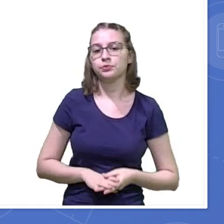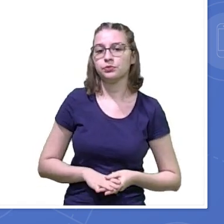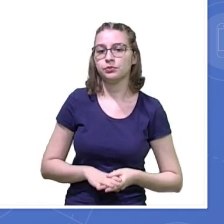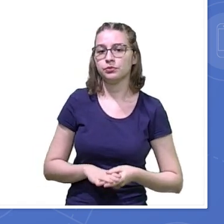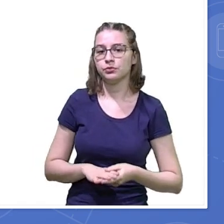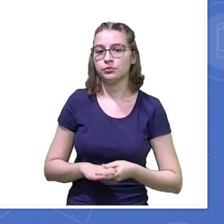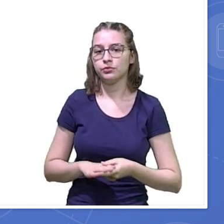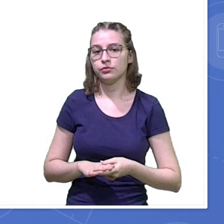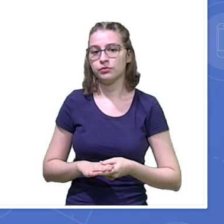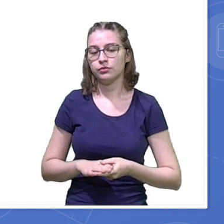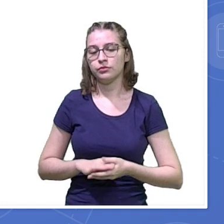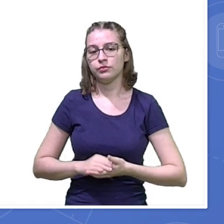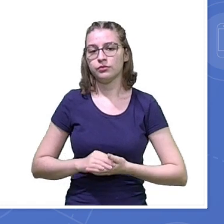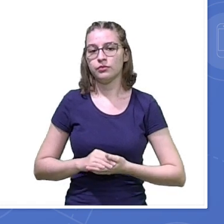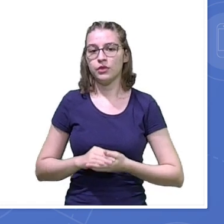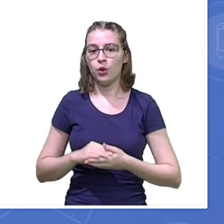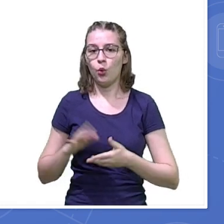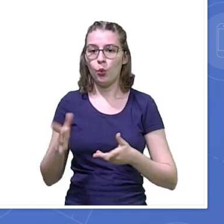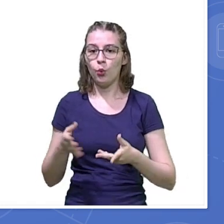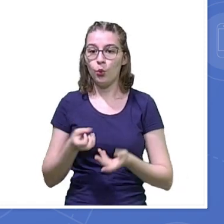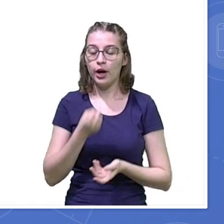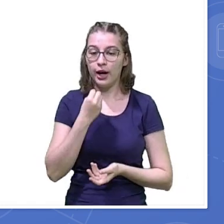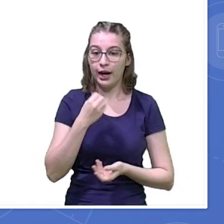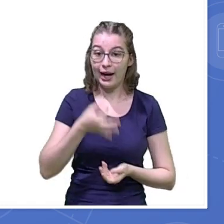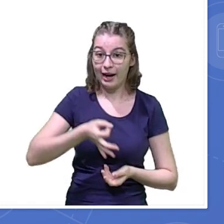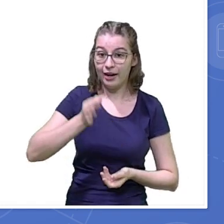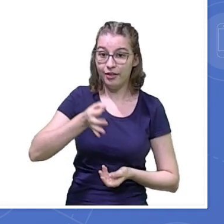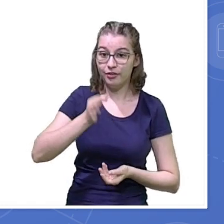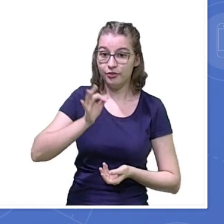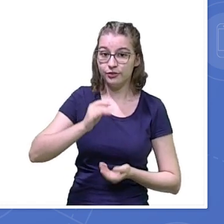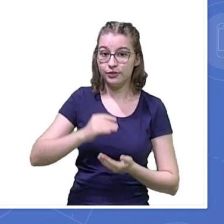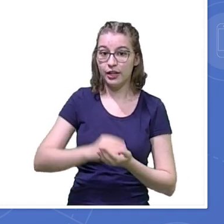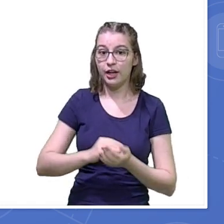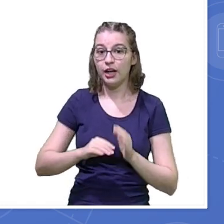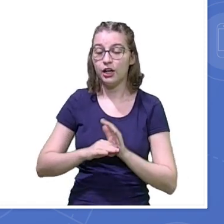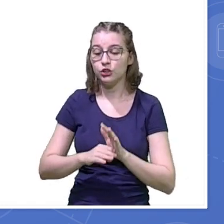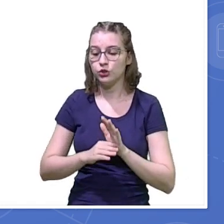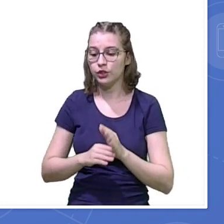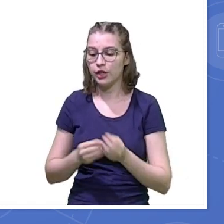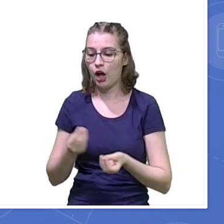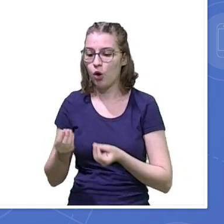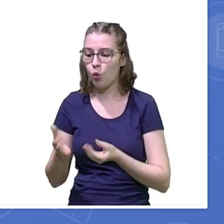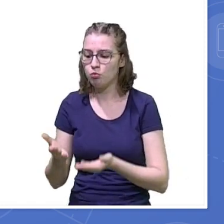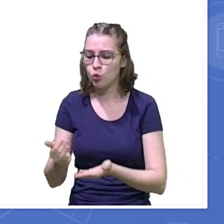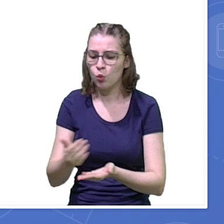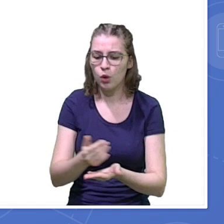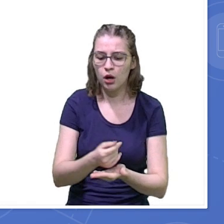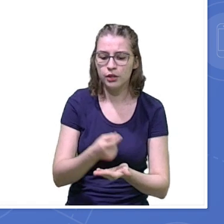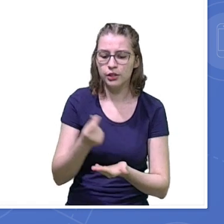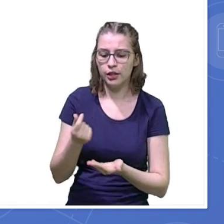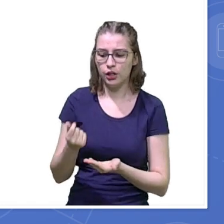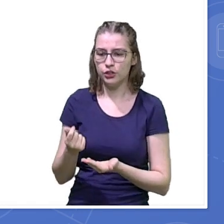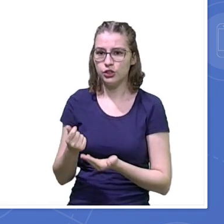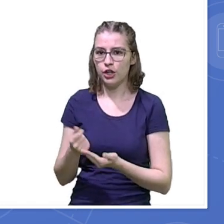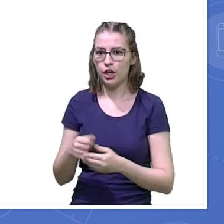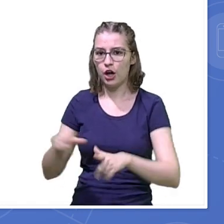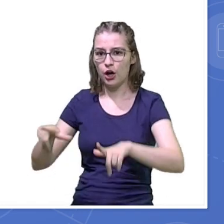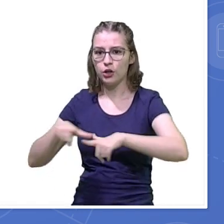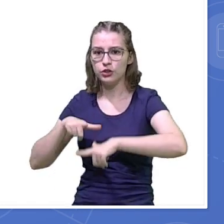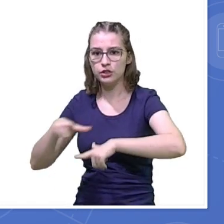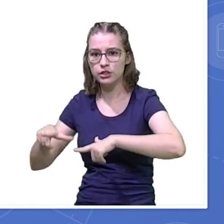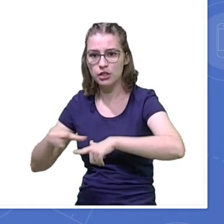tudo mais, mas o café permitiu com que essas pessoas pudessem acumular riquezas e melhorar